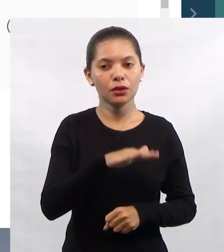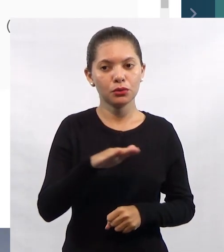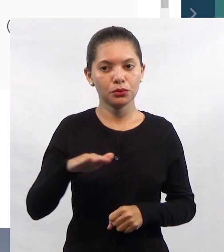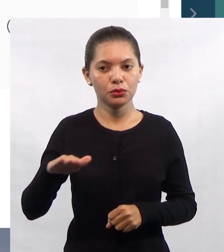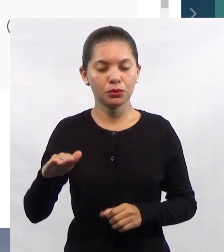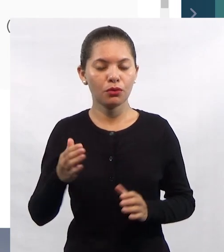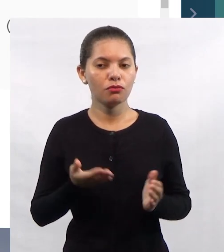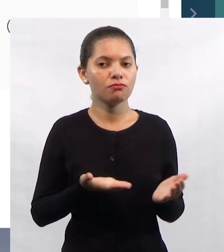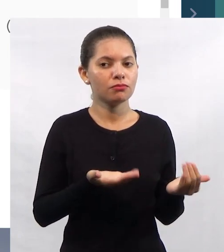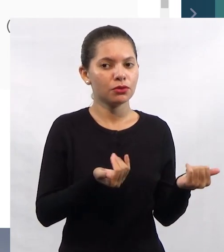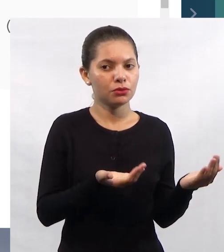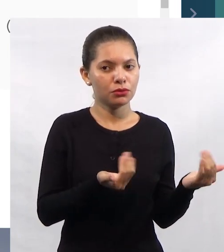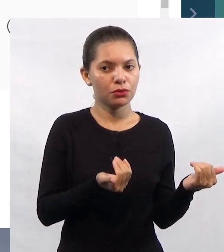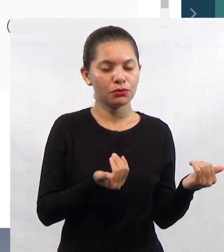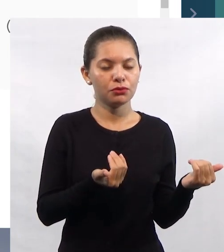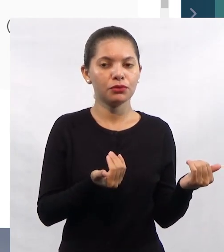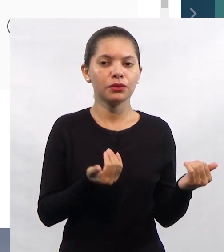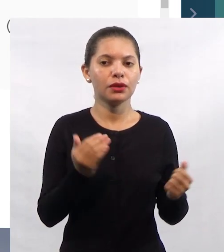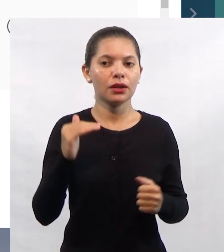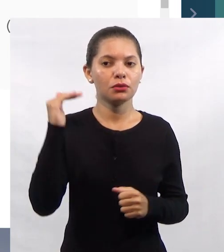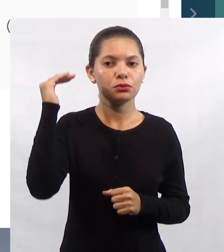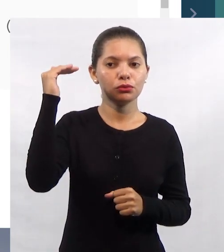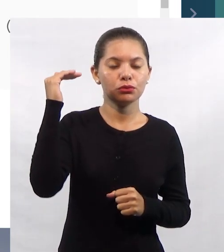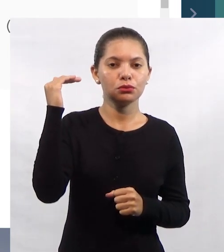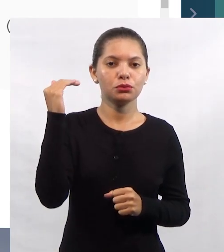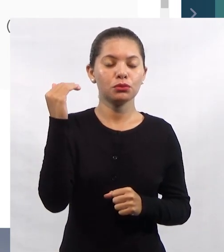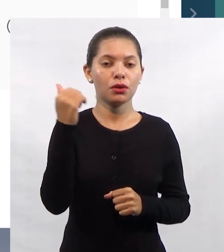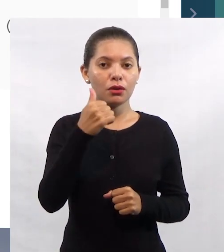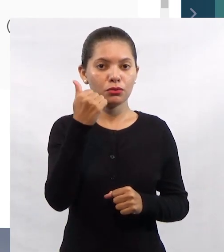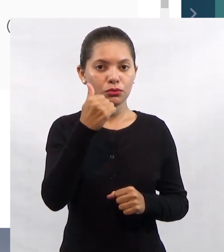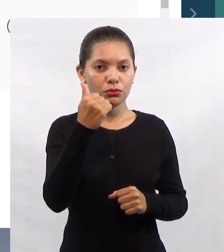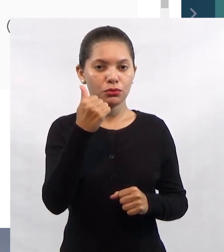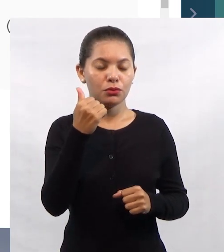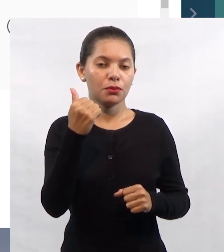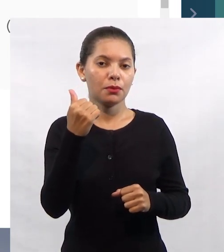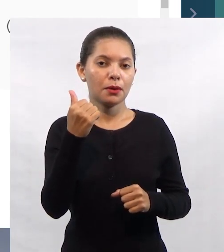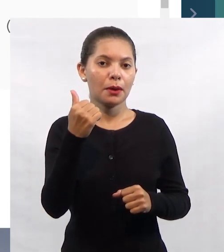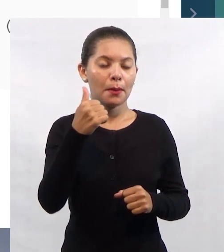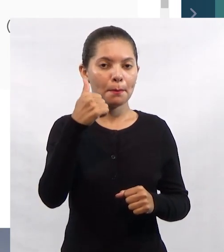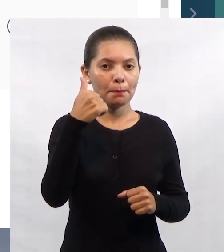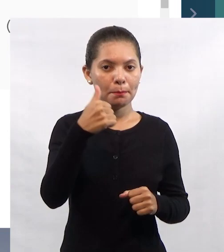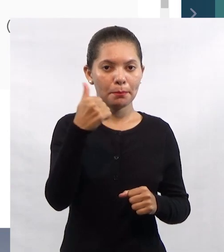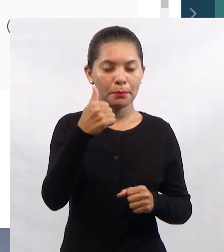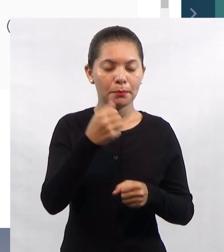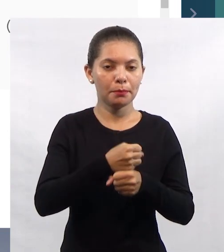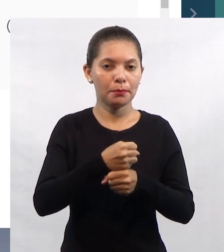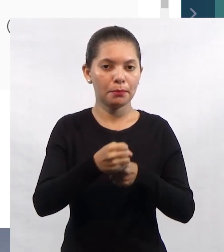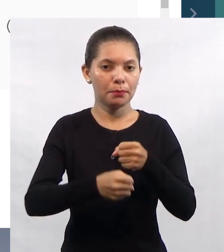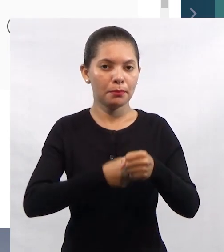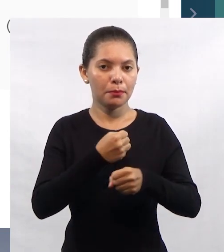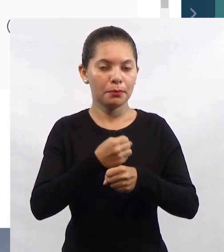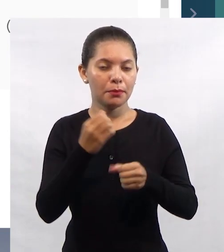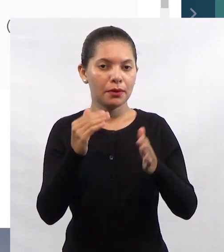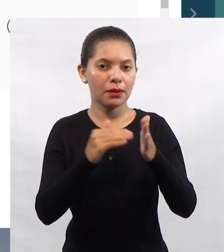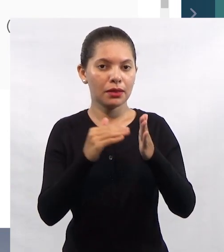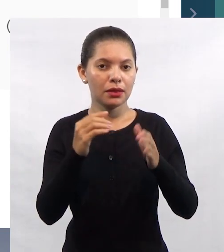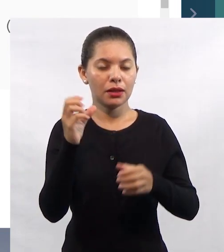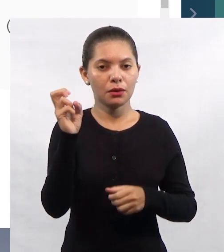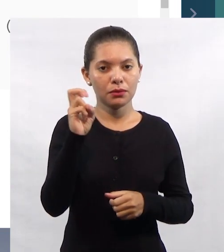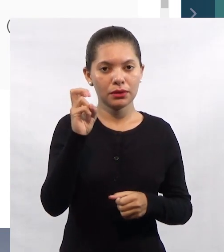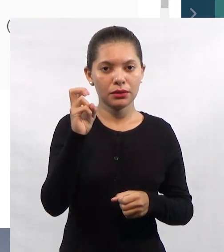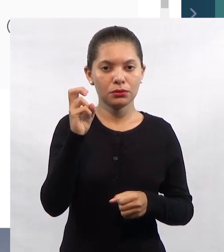3 etapas. Quais são essas etapas? A fase 1, que corresponde de primeiro ao 5º ano, que é ensino regular, ensino